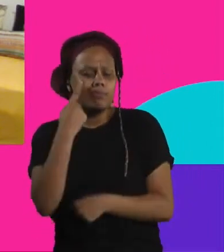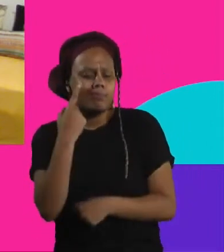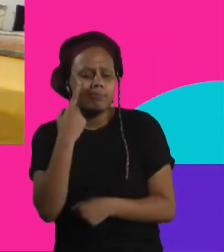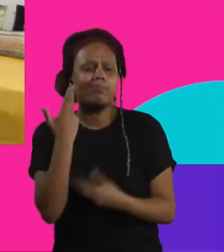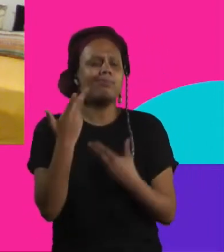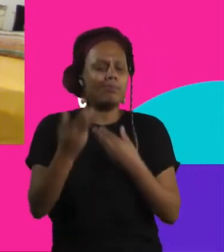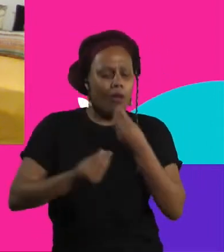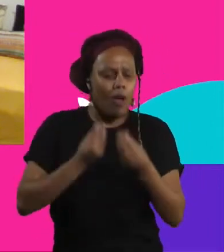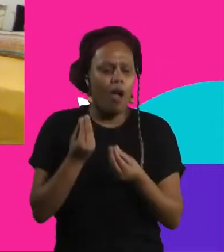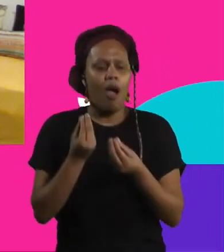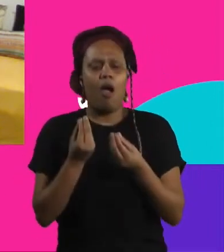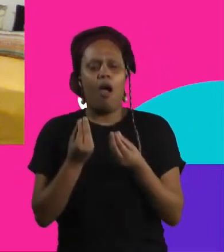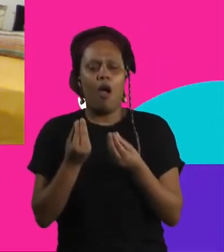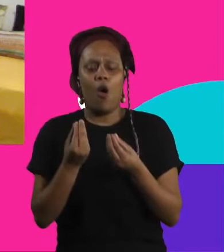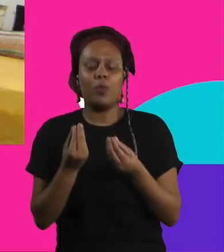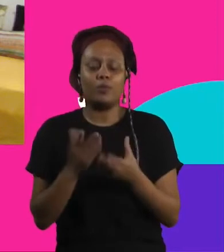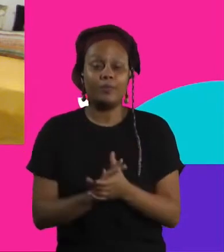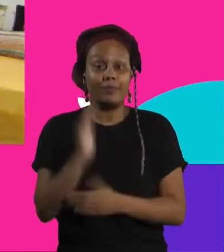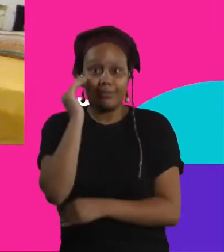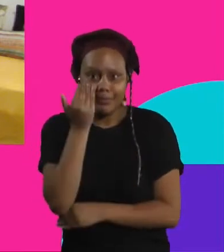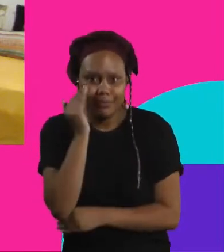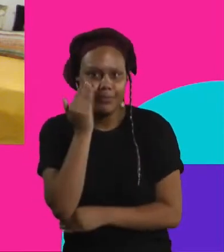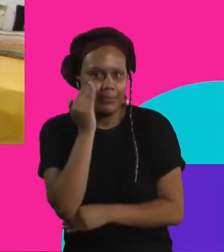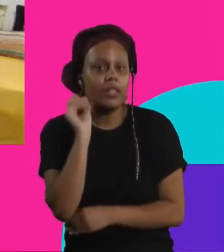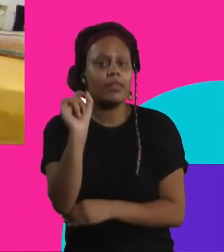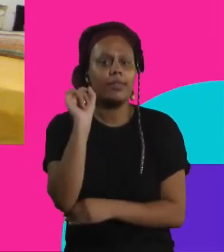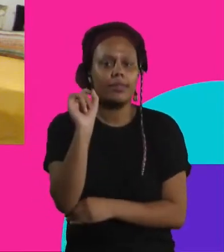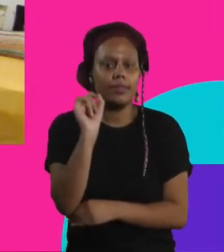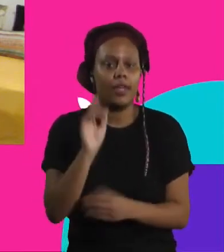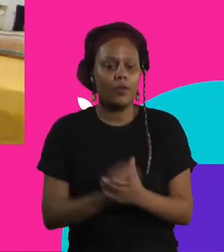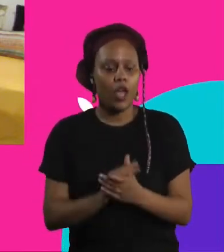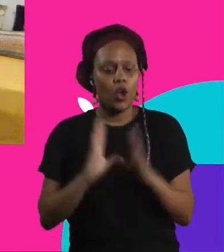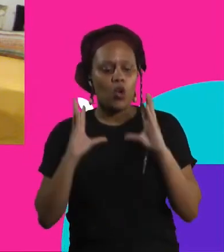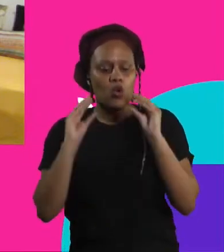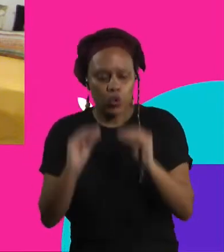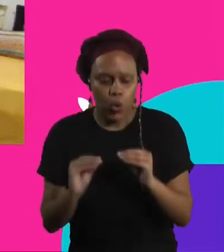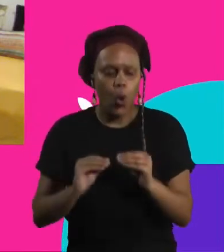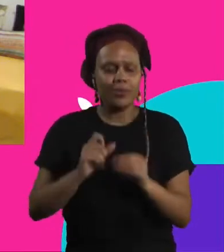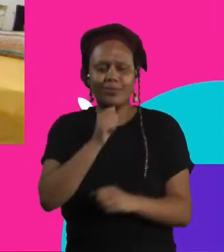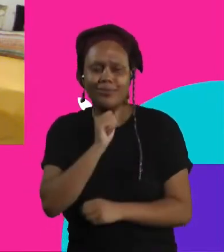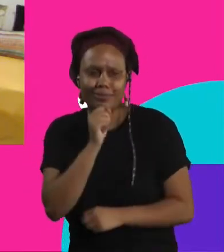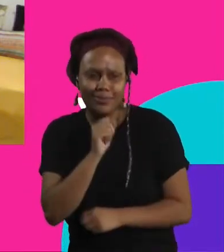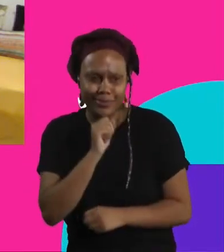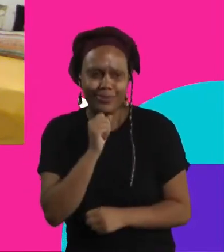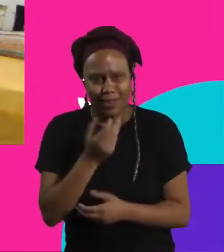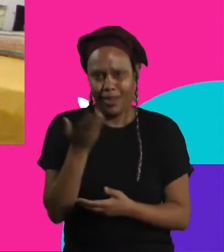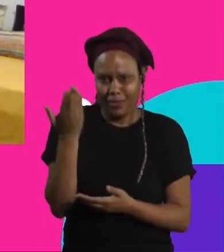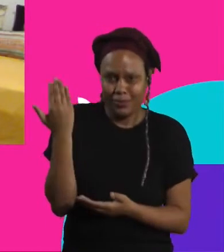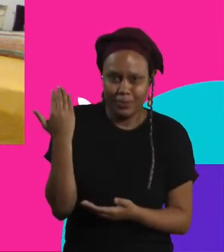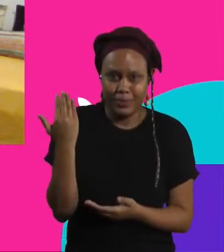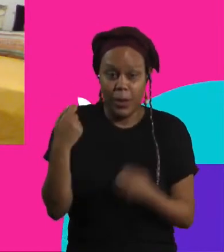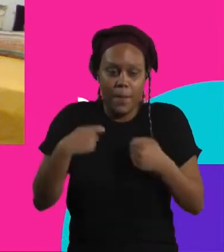isso não resolve, né? E precisa entender que todos estão envelhecendo, né? Todos nós vamos chegar lá, então se eu não